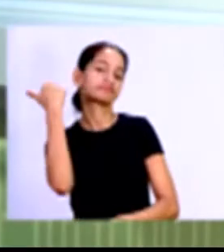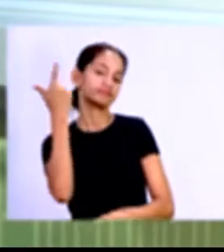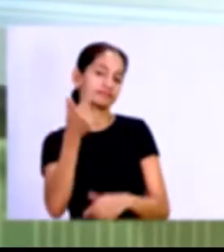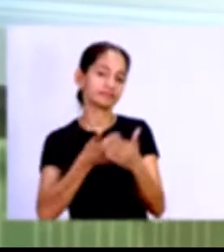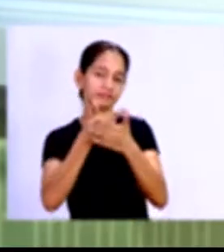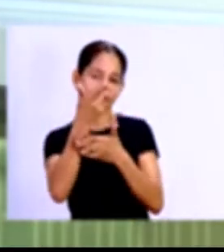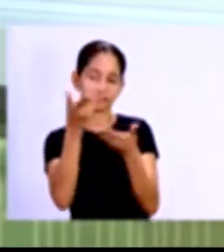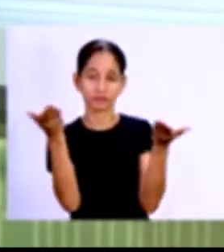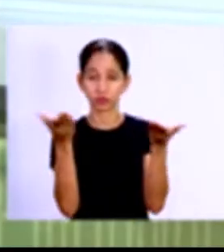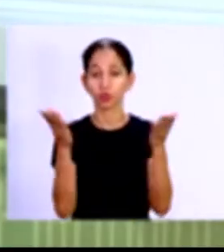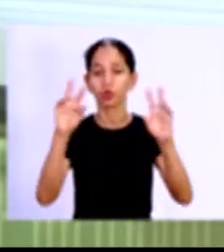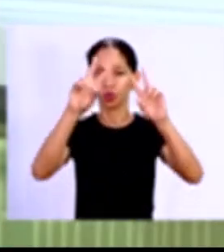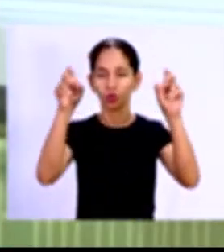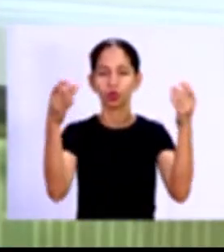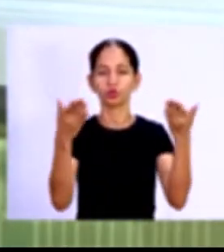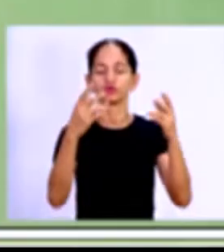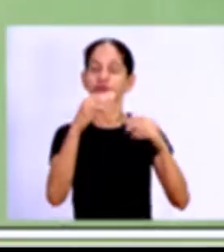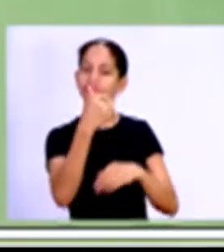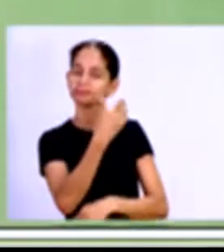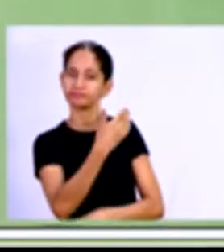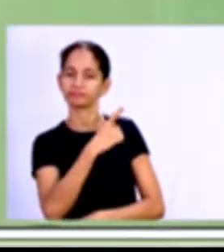anteriores. Vamos ver qual é o tema de hoje?